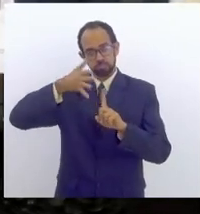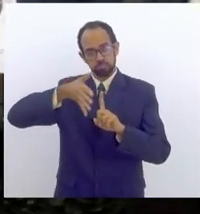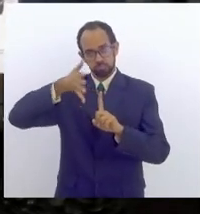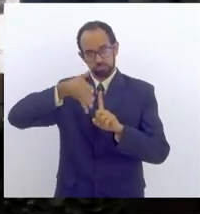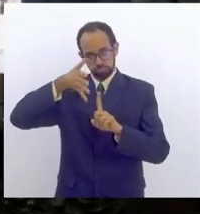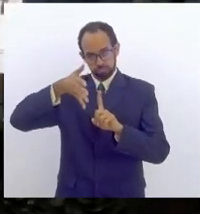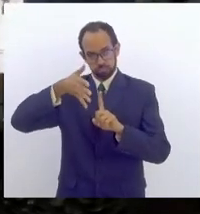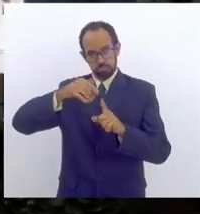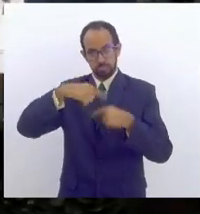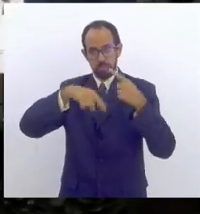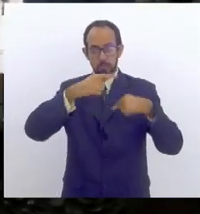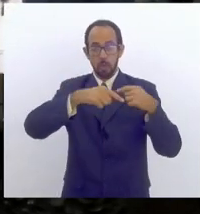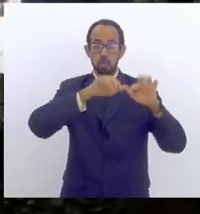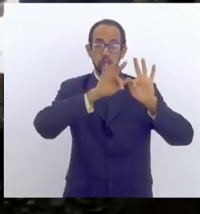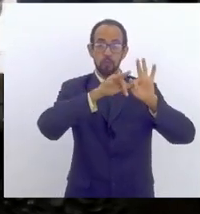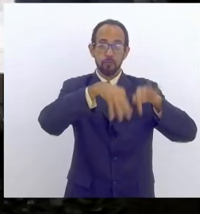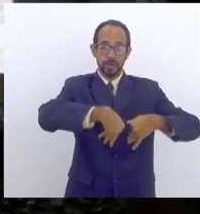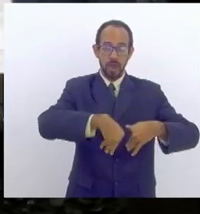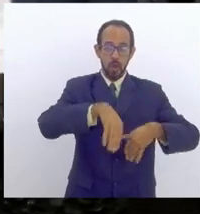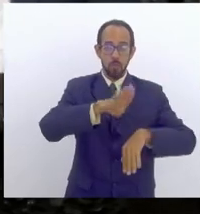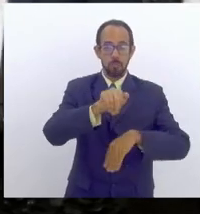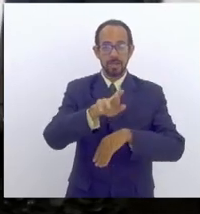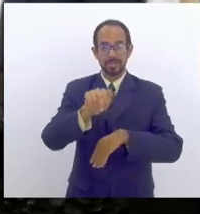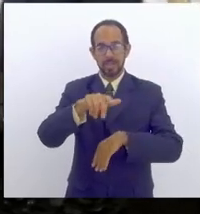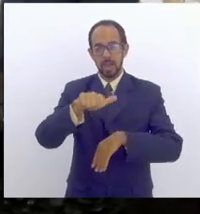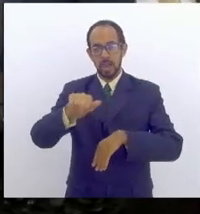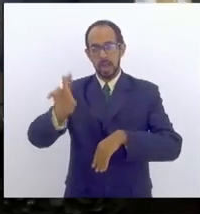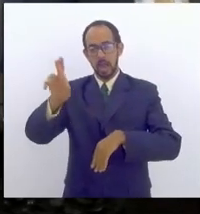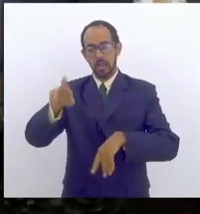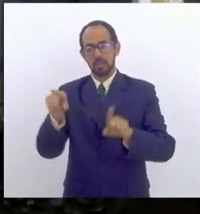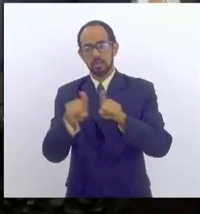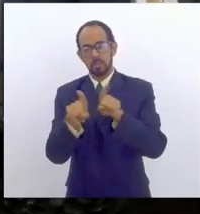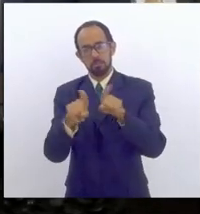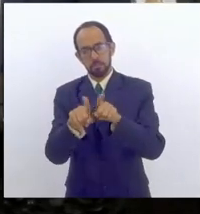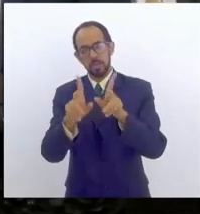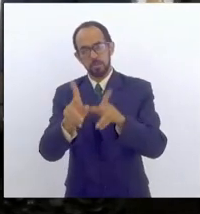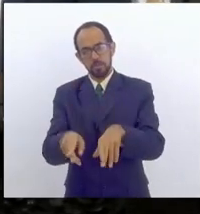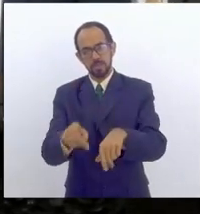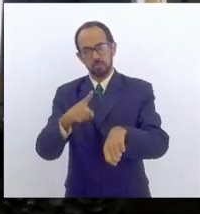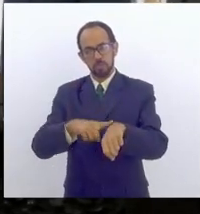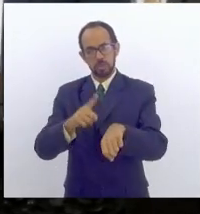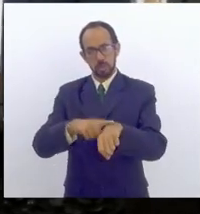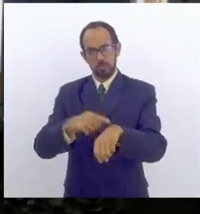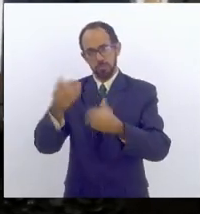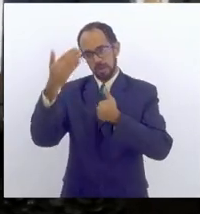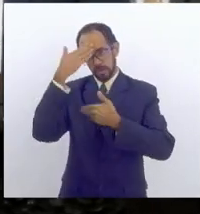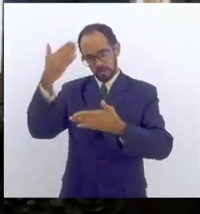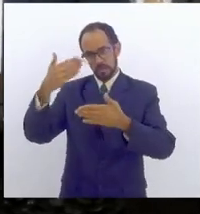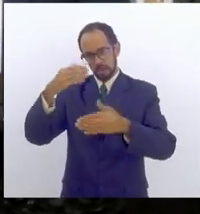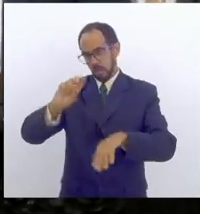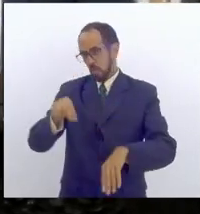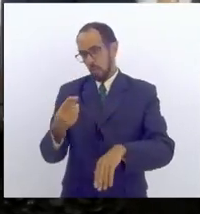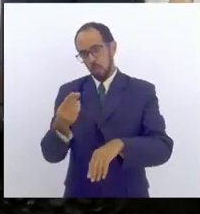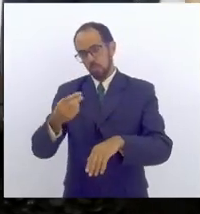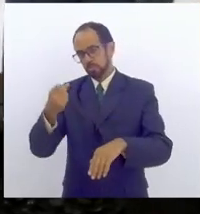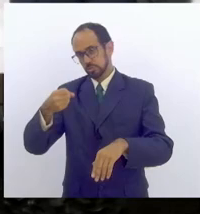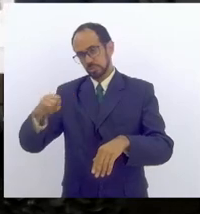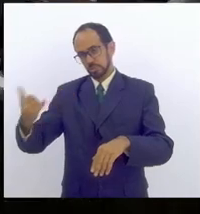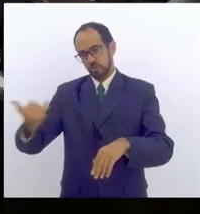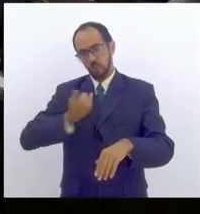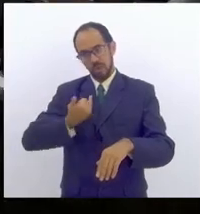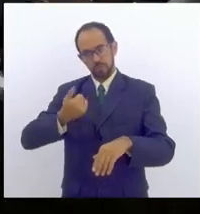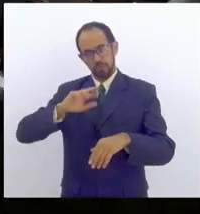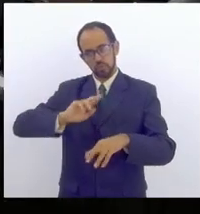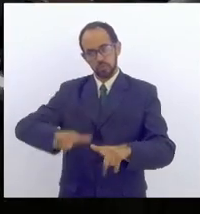deputado Bacelar também disporá do mesmo tempo para agradecer, a menos que haja alguma disposição em contrário.